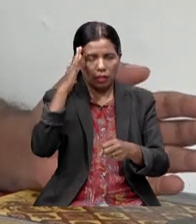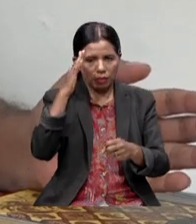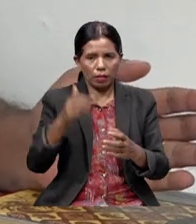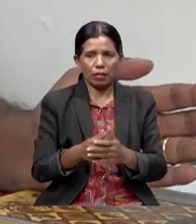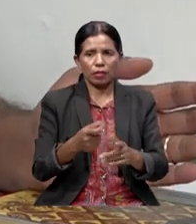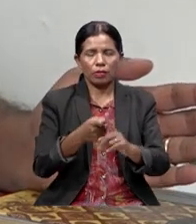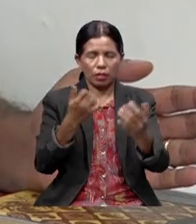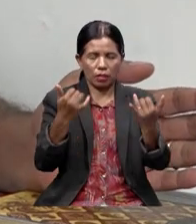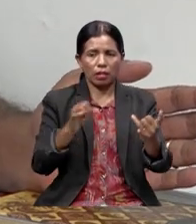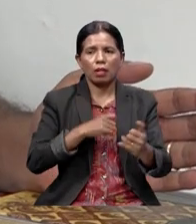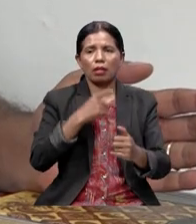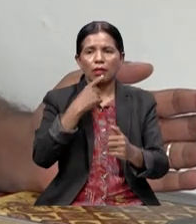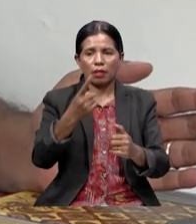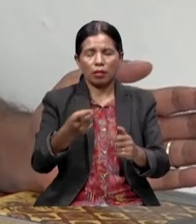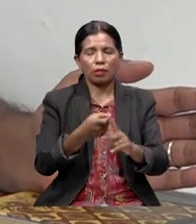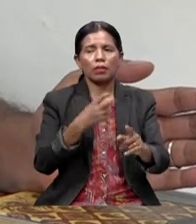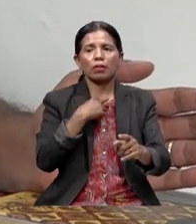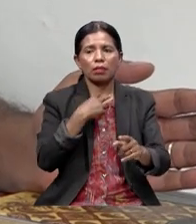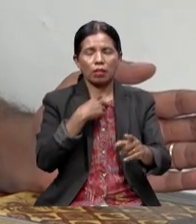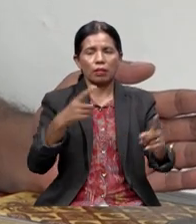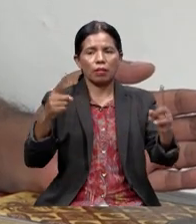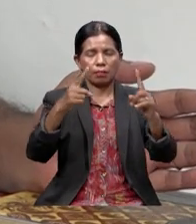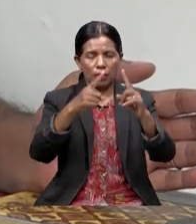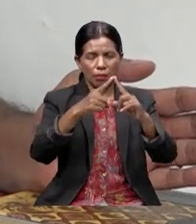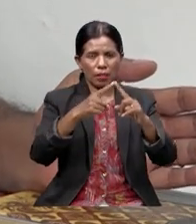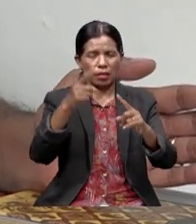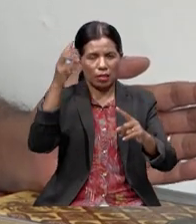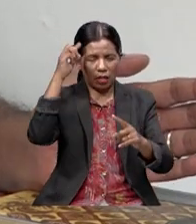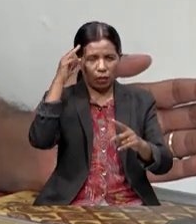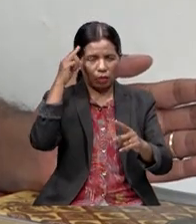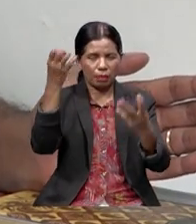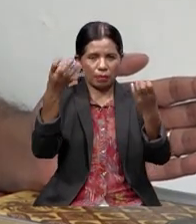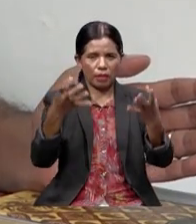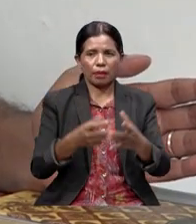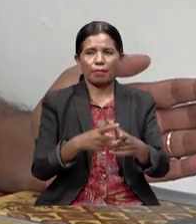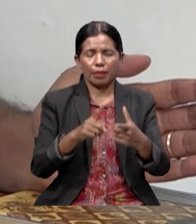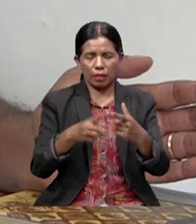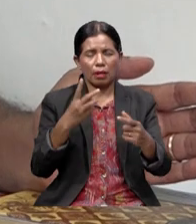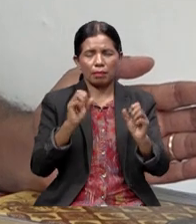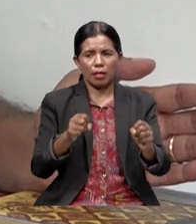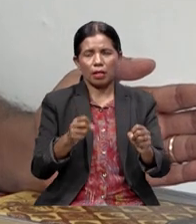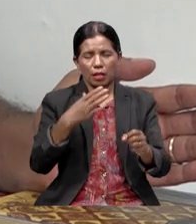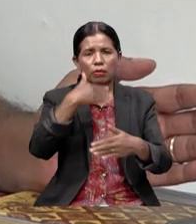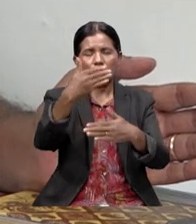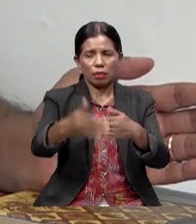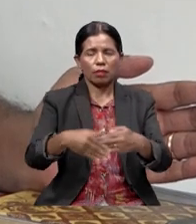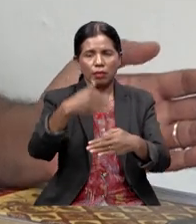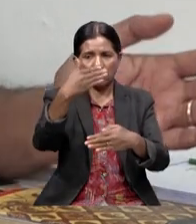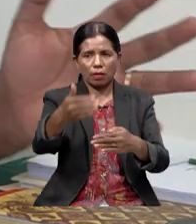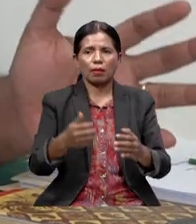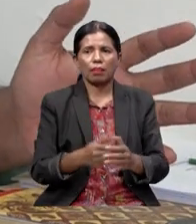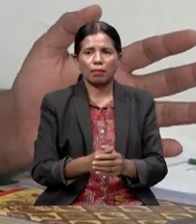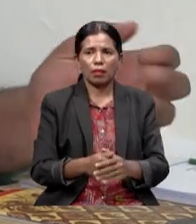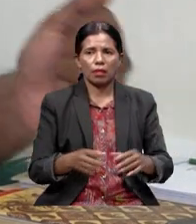usi ida ni ma koin hadia usi stres ni ma bel ba iha depresi. Depresi depois kita bela hari konsekuensi ini amai ini. Maitan bela